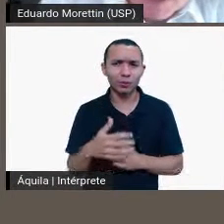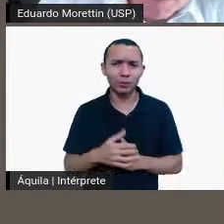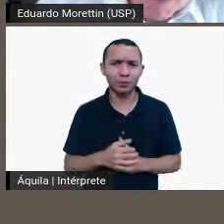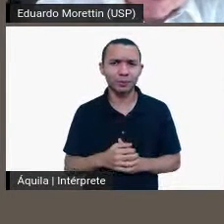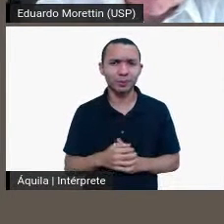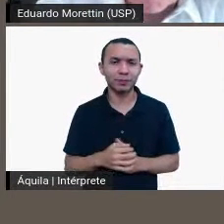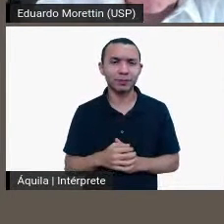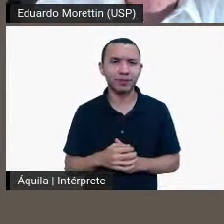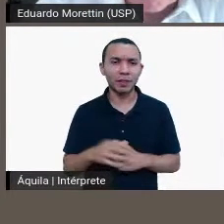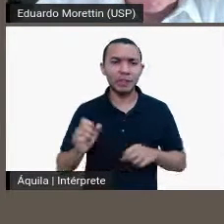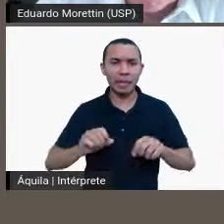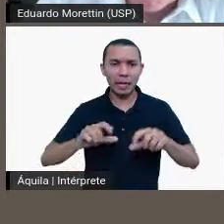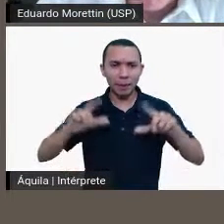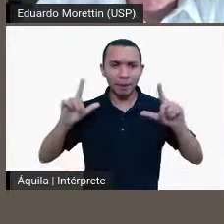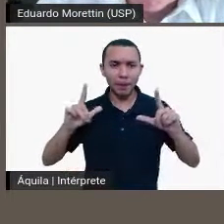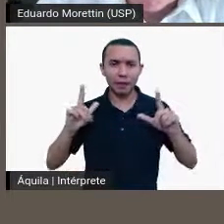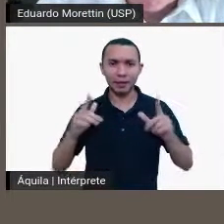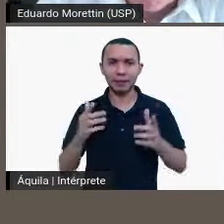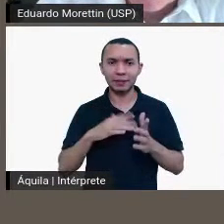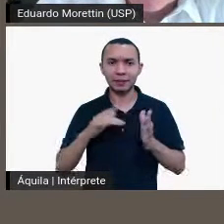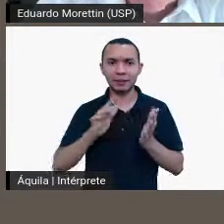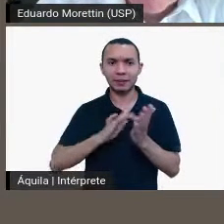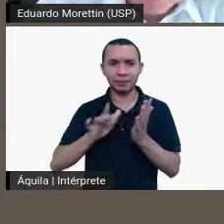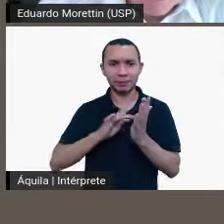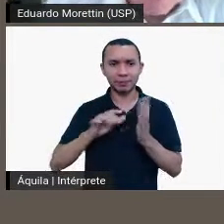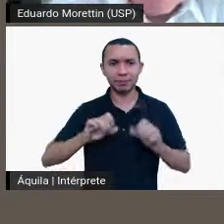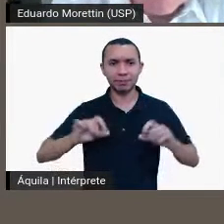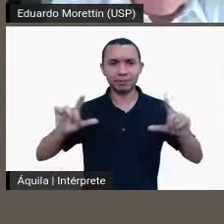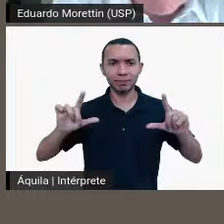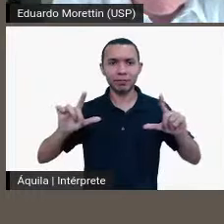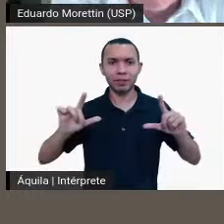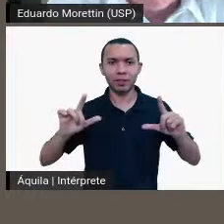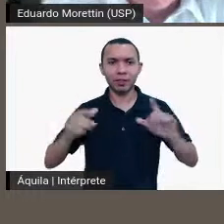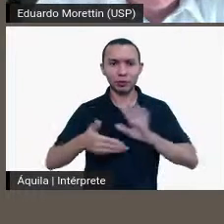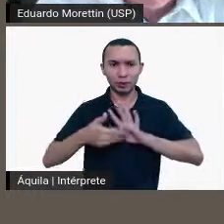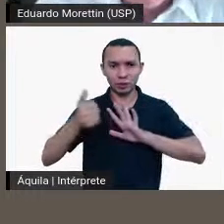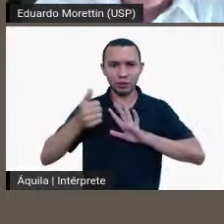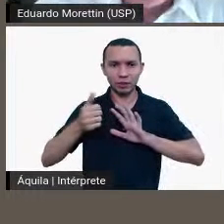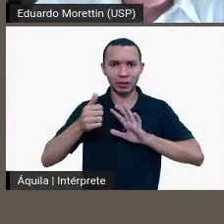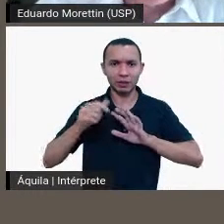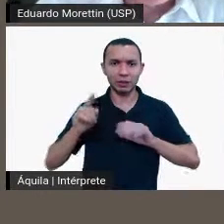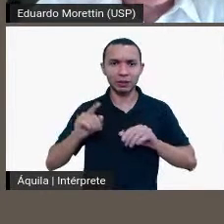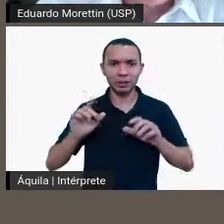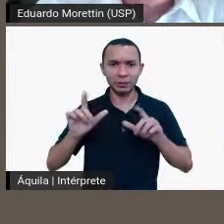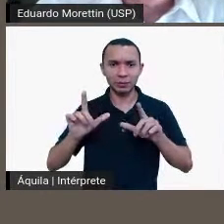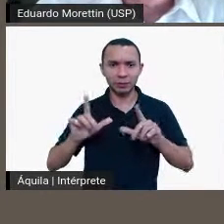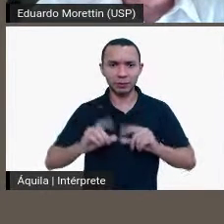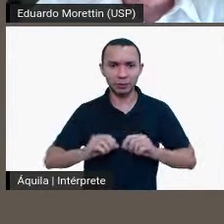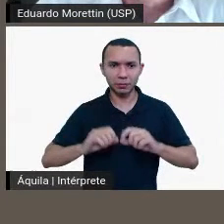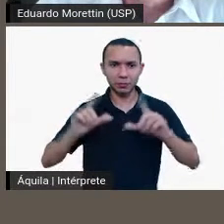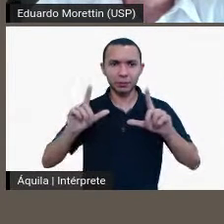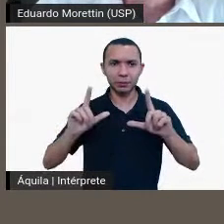Está na página de abertura. Então, eu vou tirar do modo de... Eu vou fazer assim.